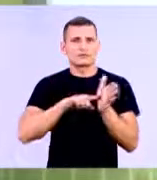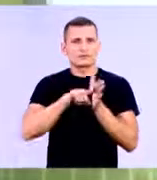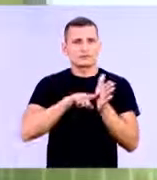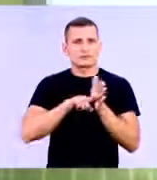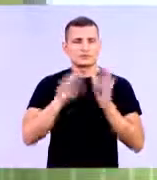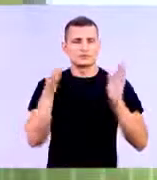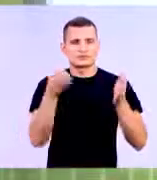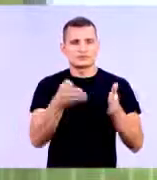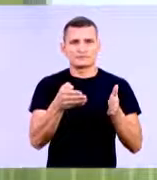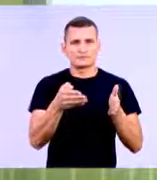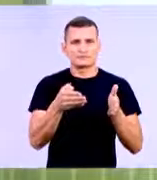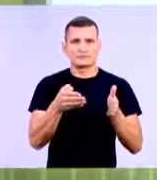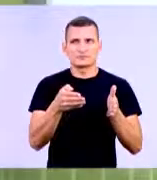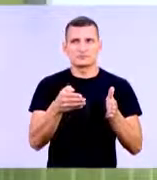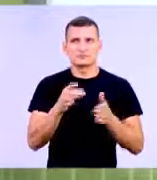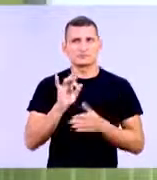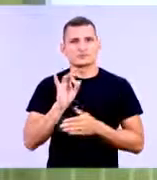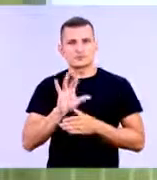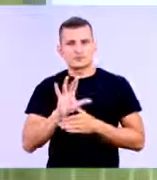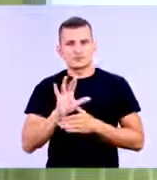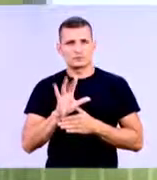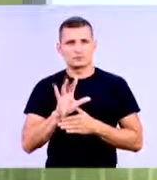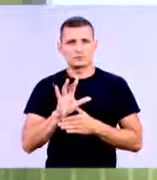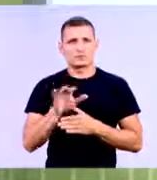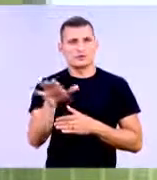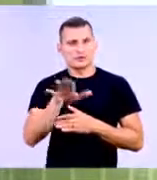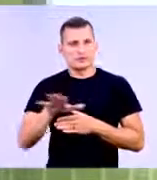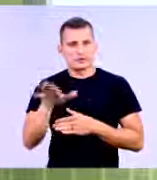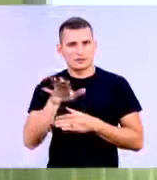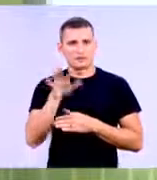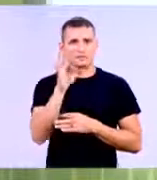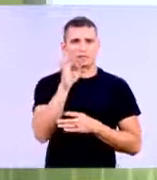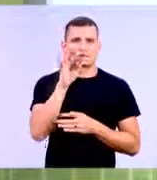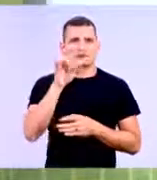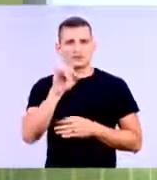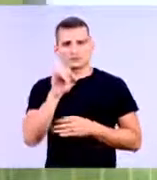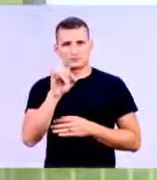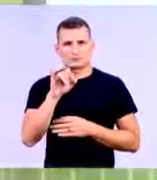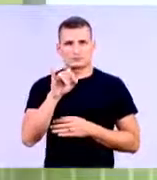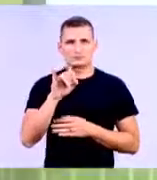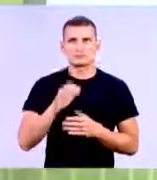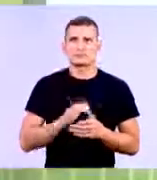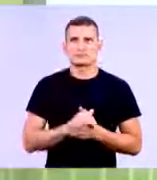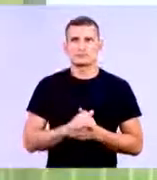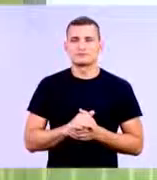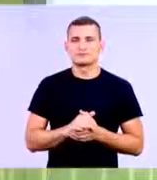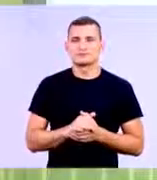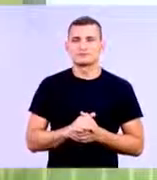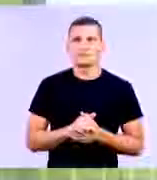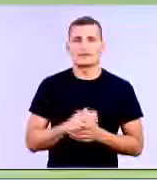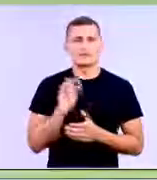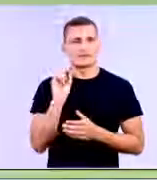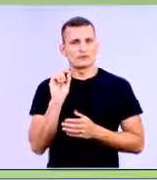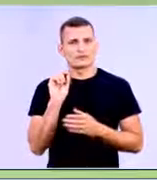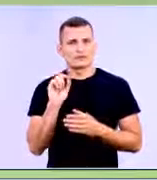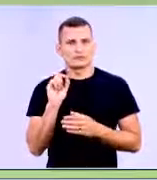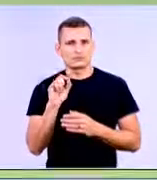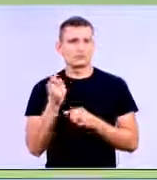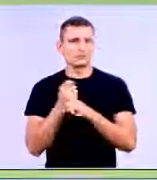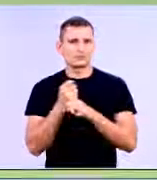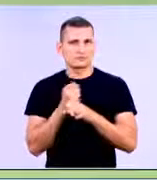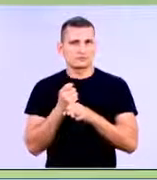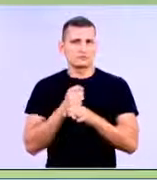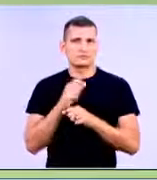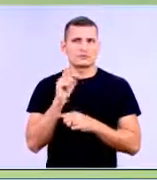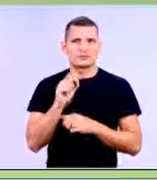específica apenas para a área da TI. Então, o que foi dito há anos, né, é que